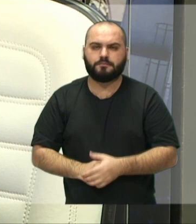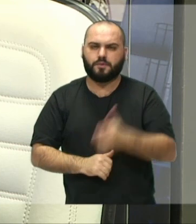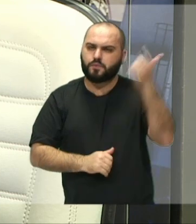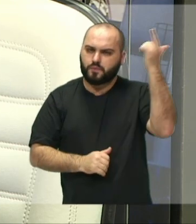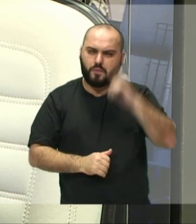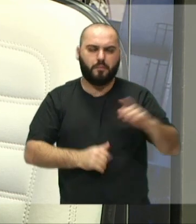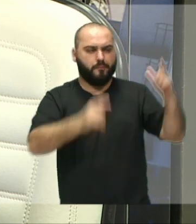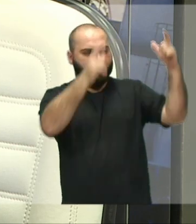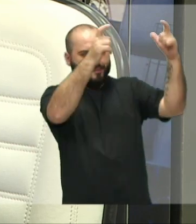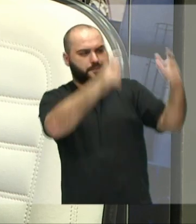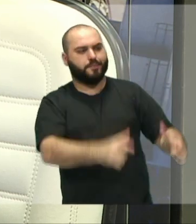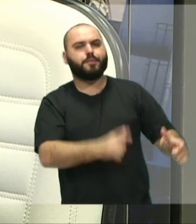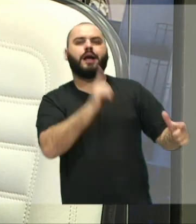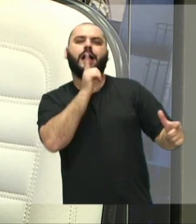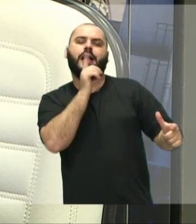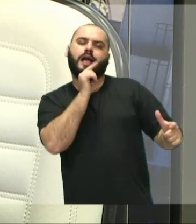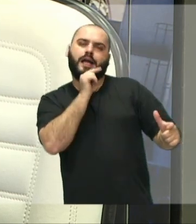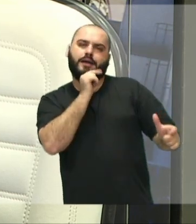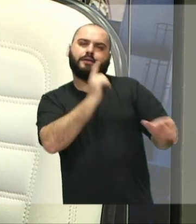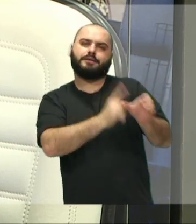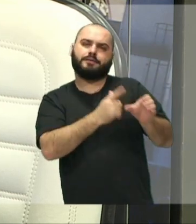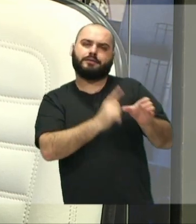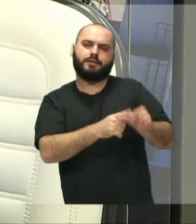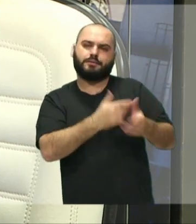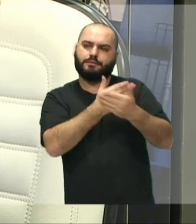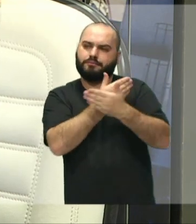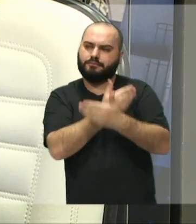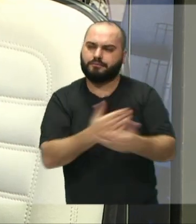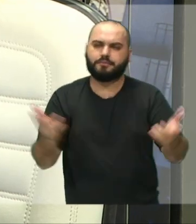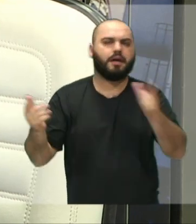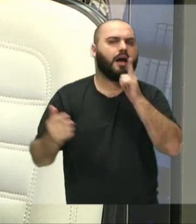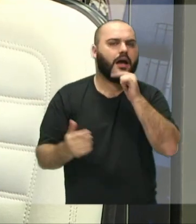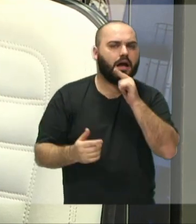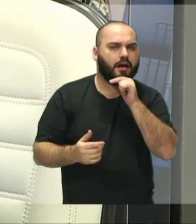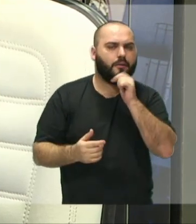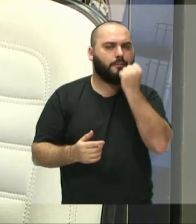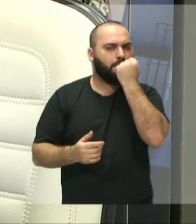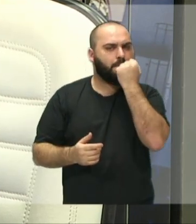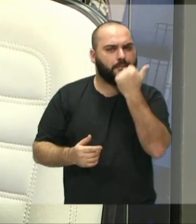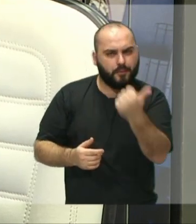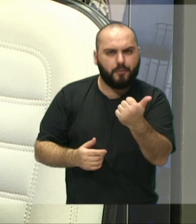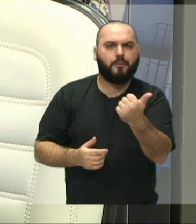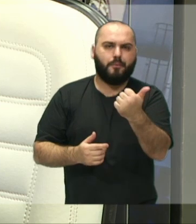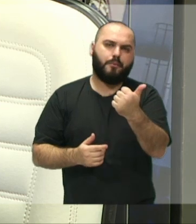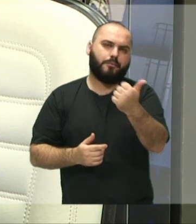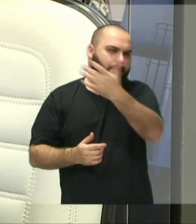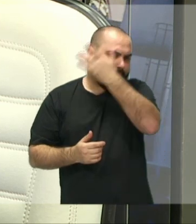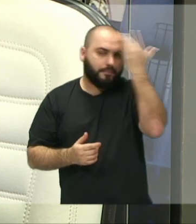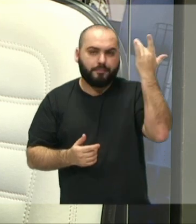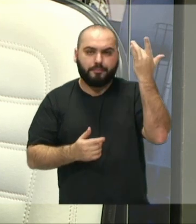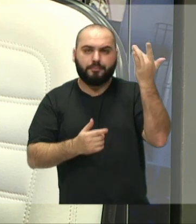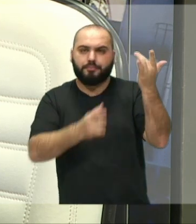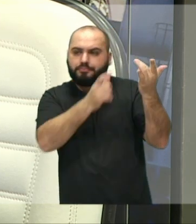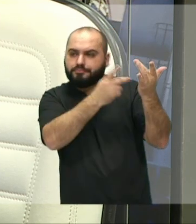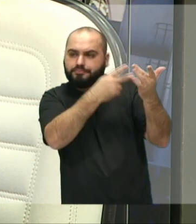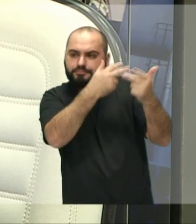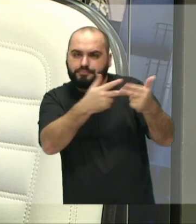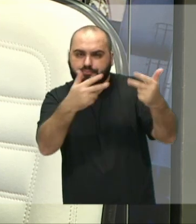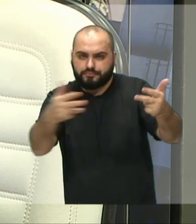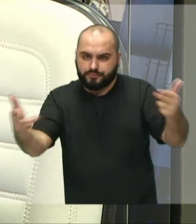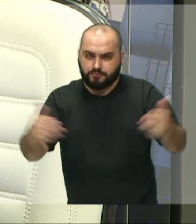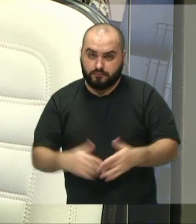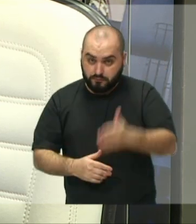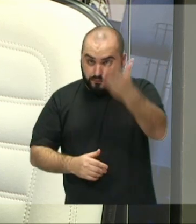na cidade toda, em alguns pontos, para distribuição de água potável para as pessoas. Vocês